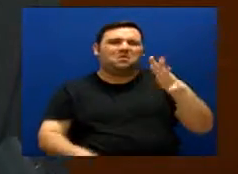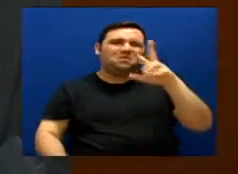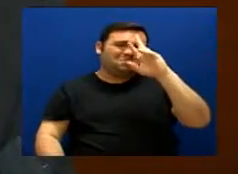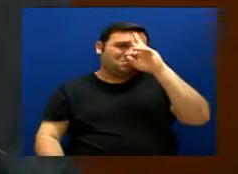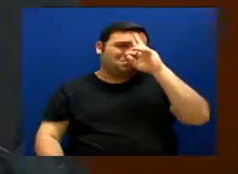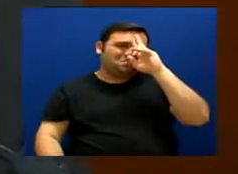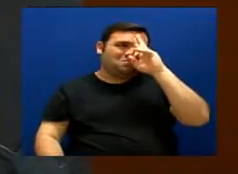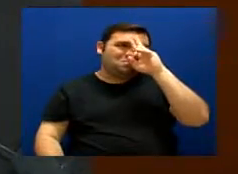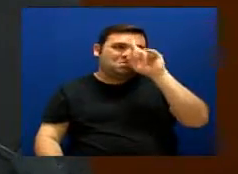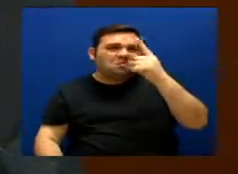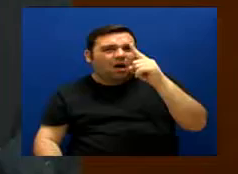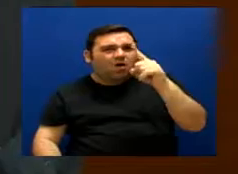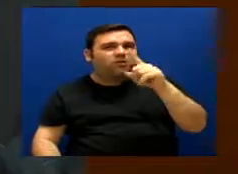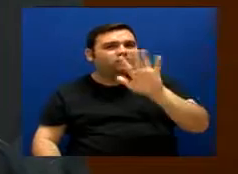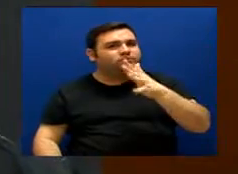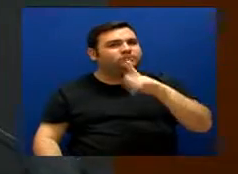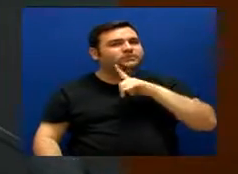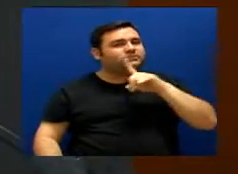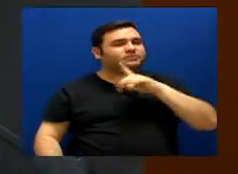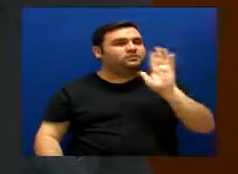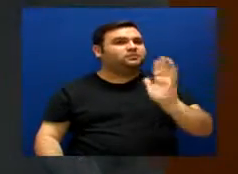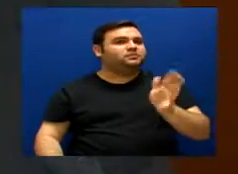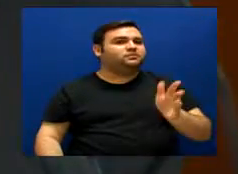menos 1 hora da tarde.